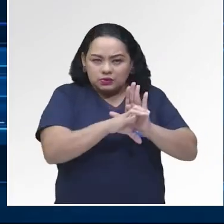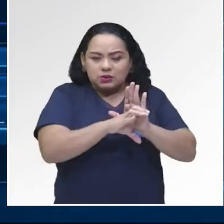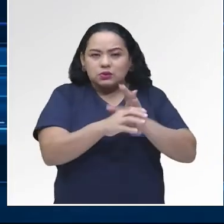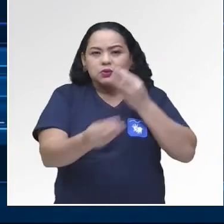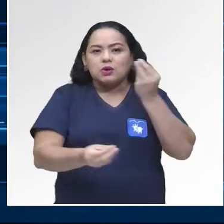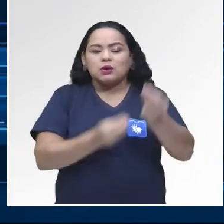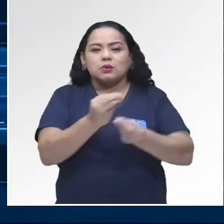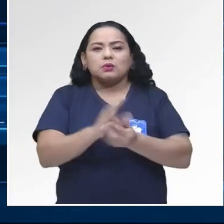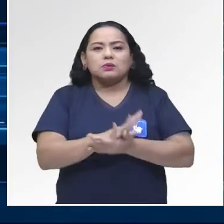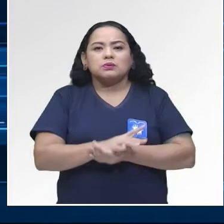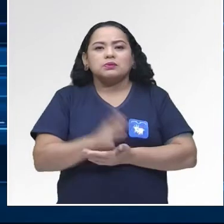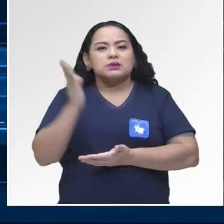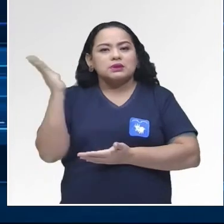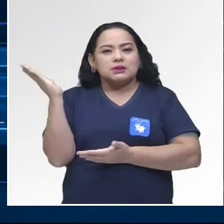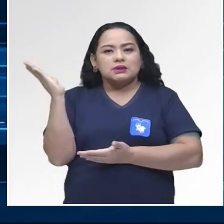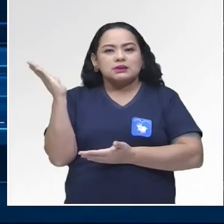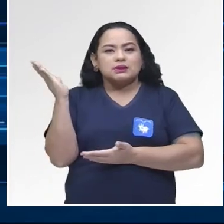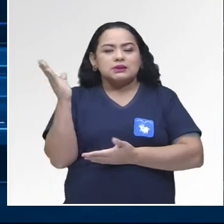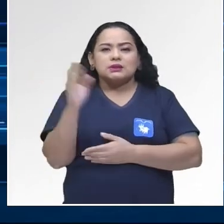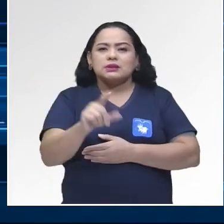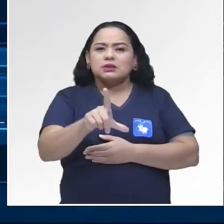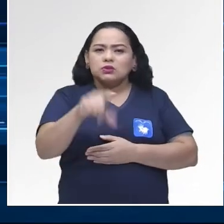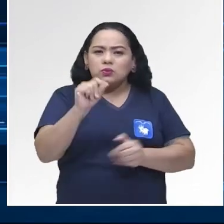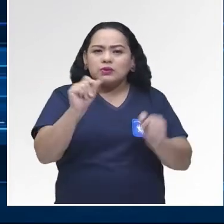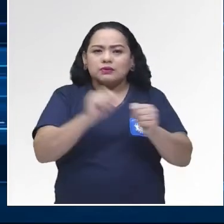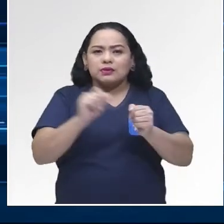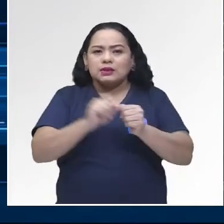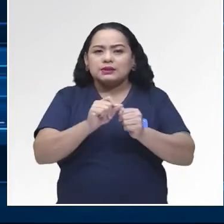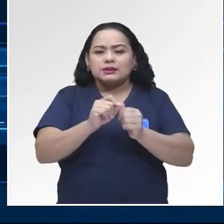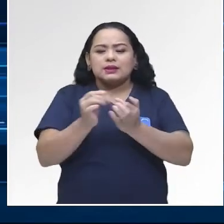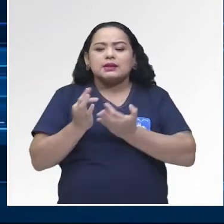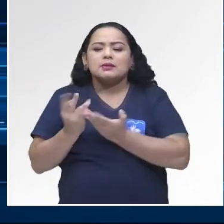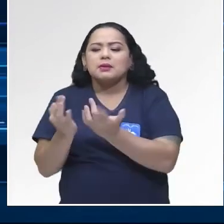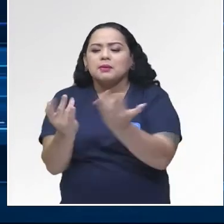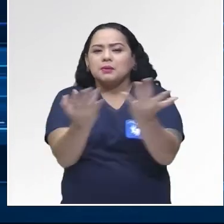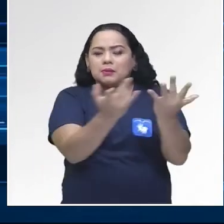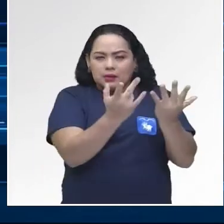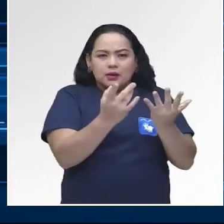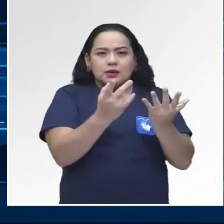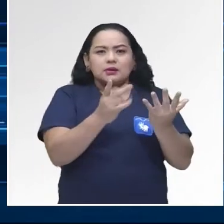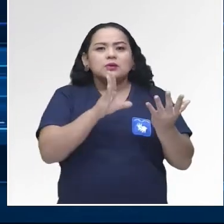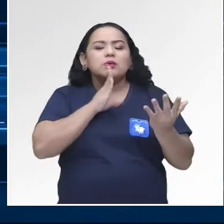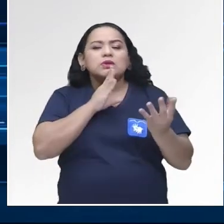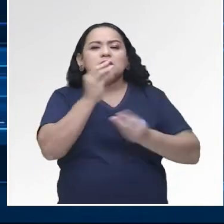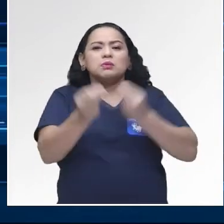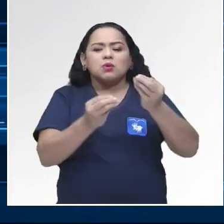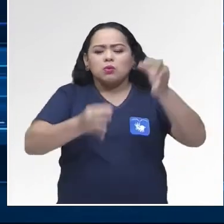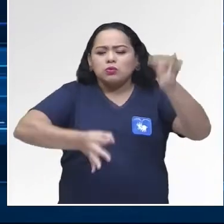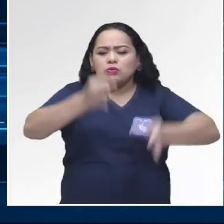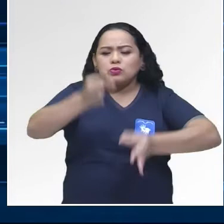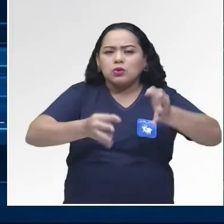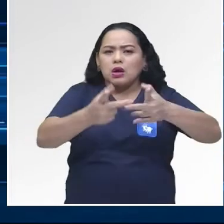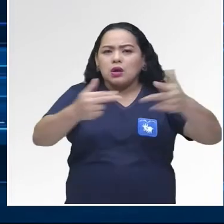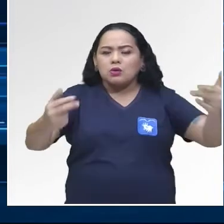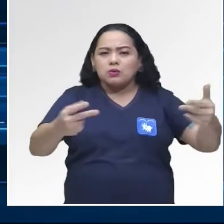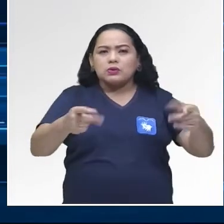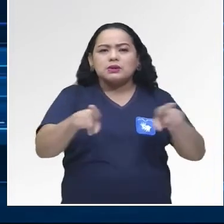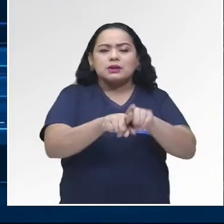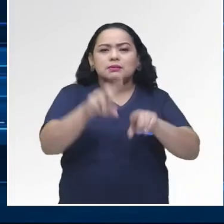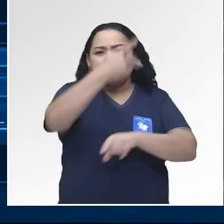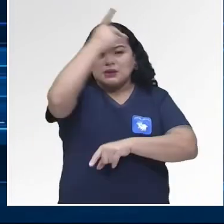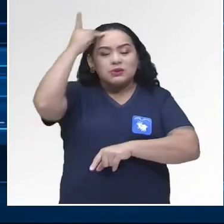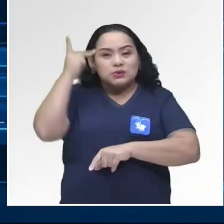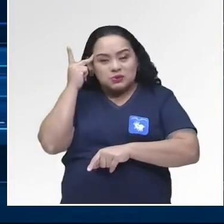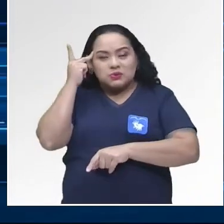falando dessa atitude do senso comum, que é julgar as coisas, falar as